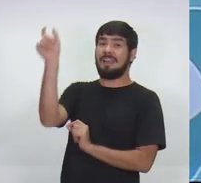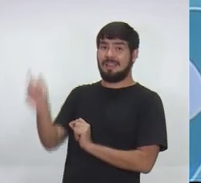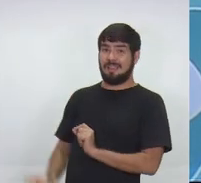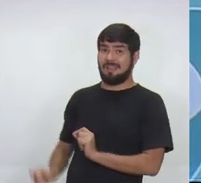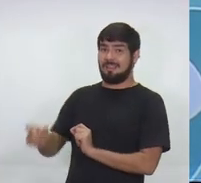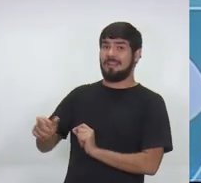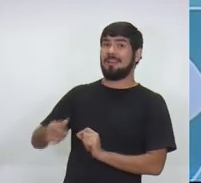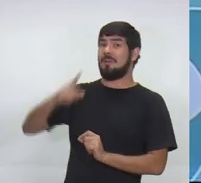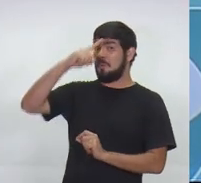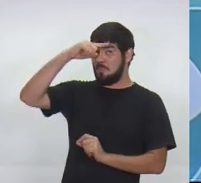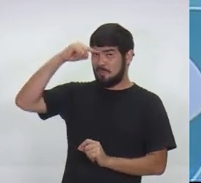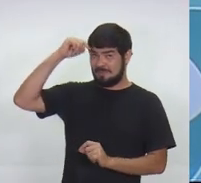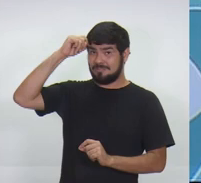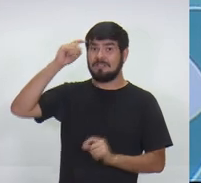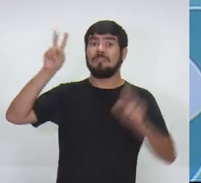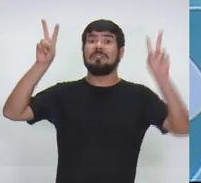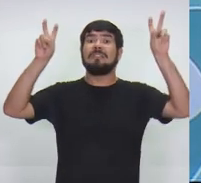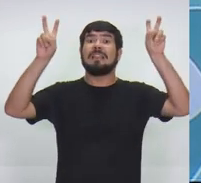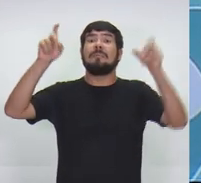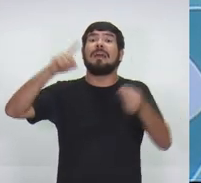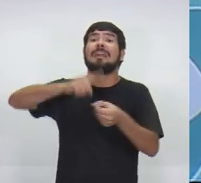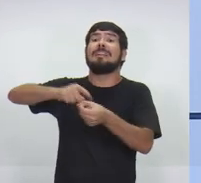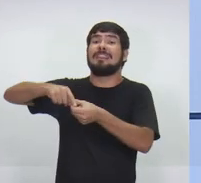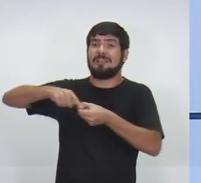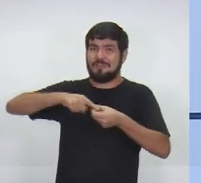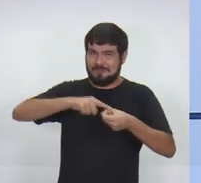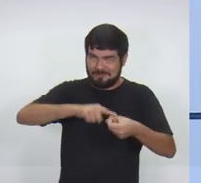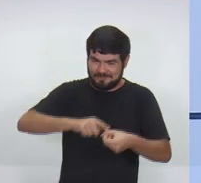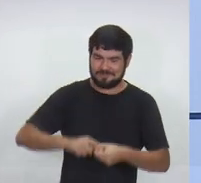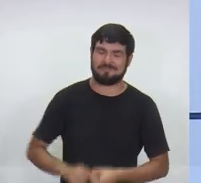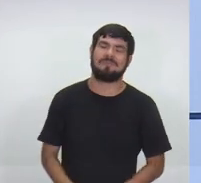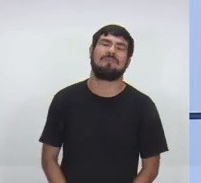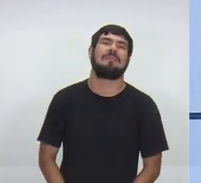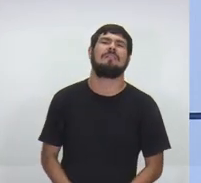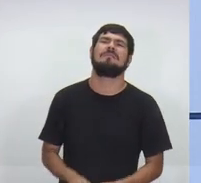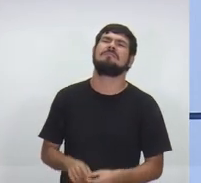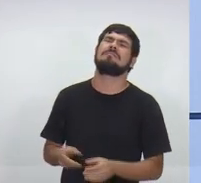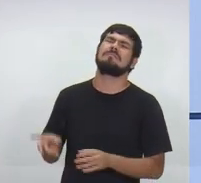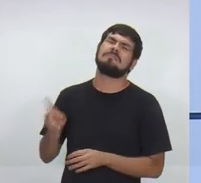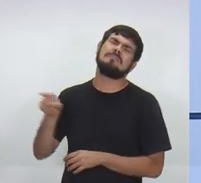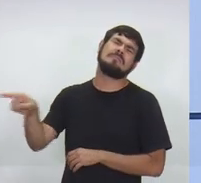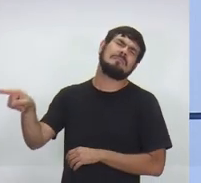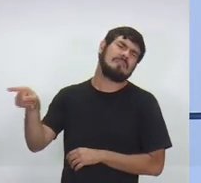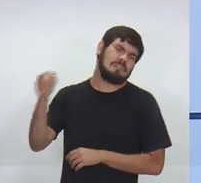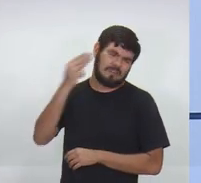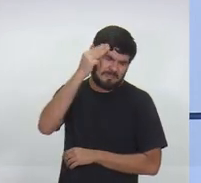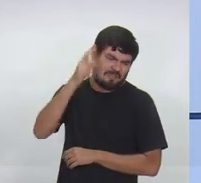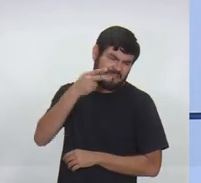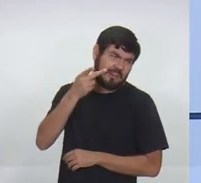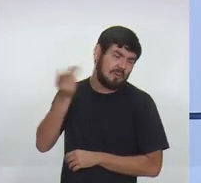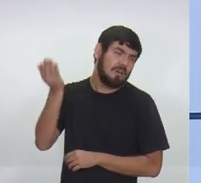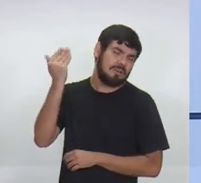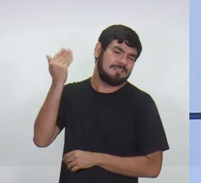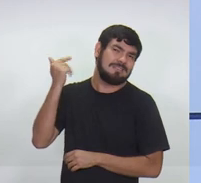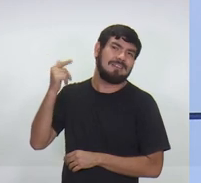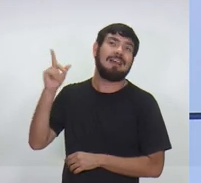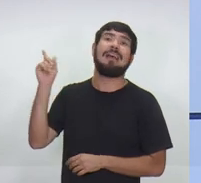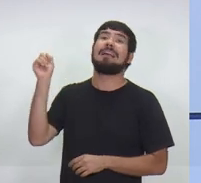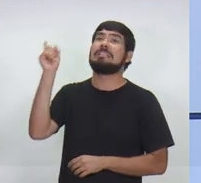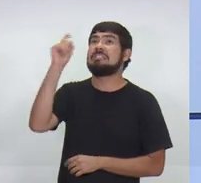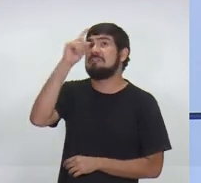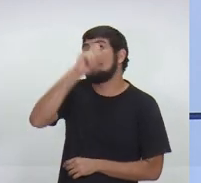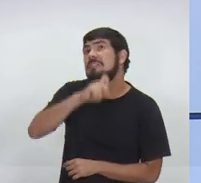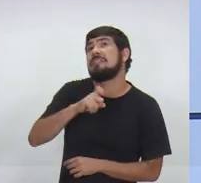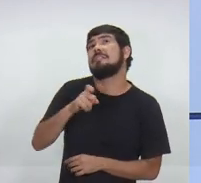e o tema dessa pergunta agora é interior do estado o candidato ainda pouco o senhor falou sobre a dificuldade que é para o